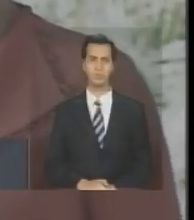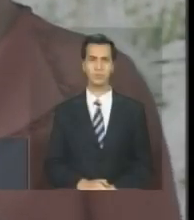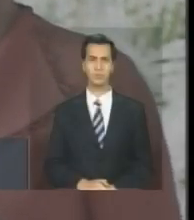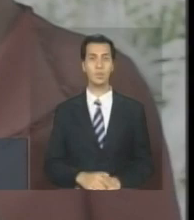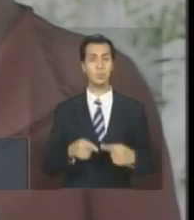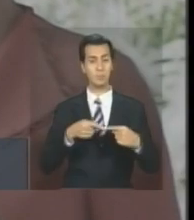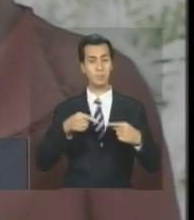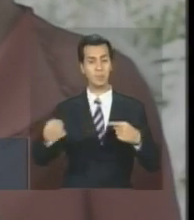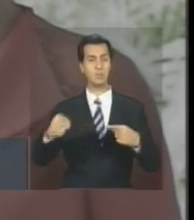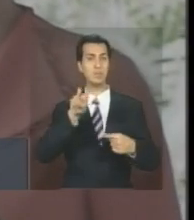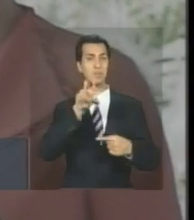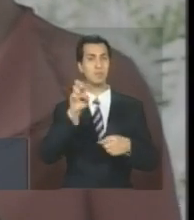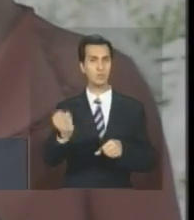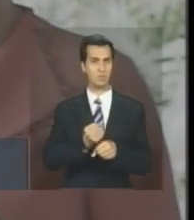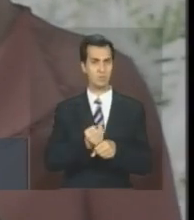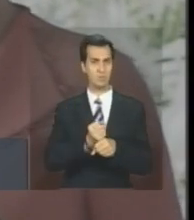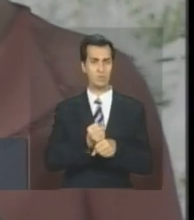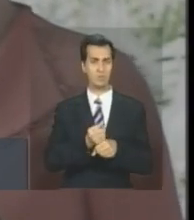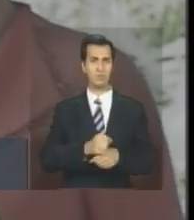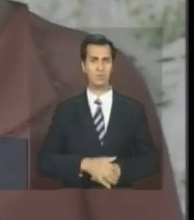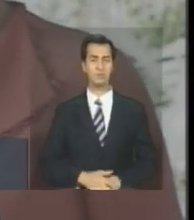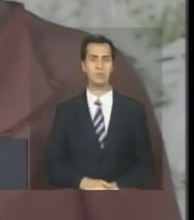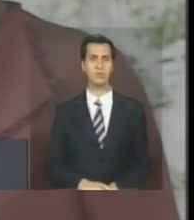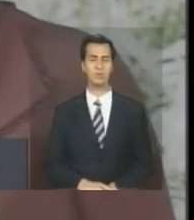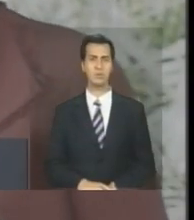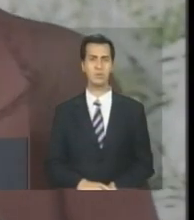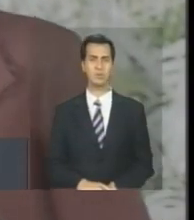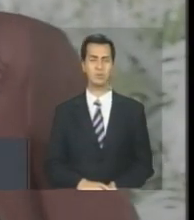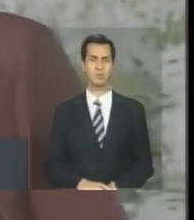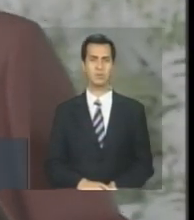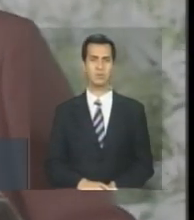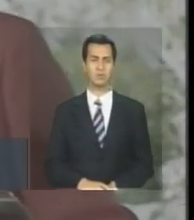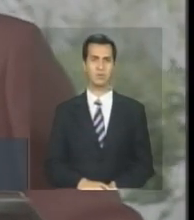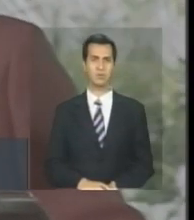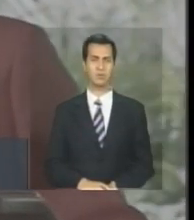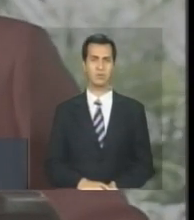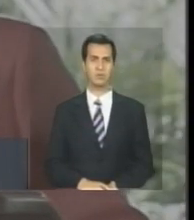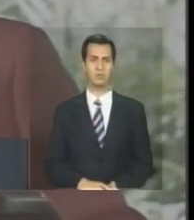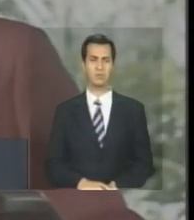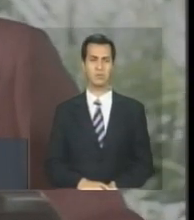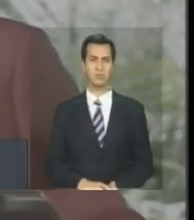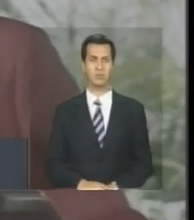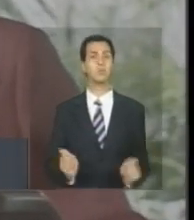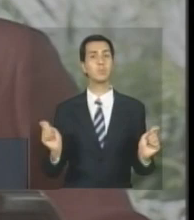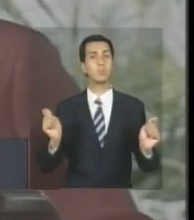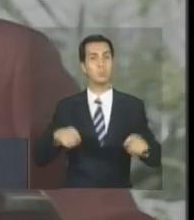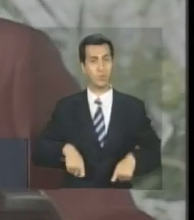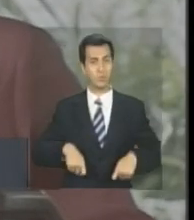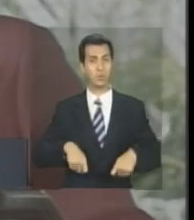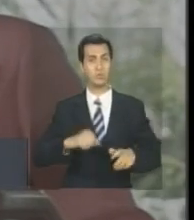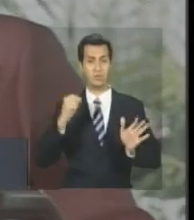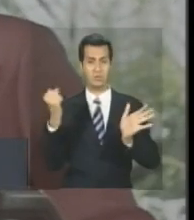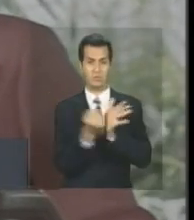de 5 anos. Et ceci pour un délai de 5 ans. Poderemos receber nessa